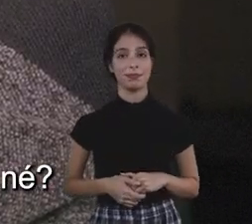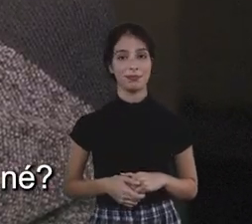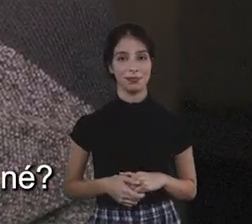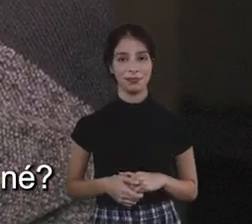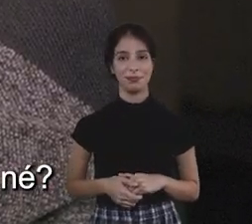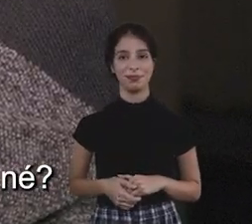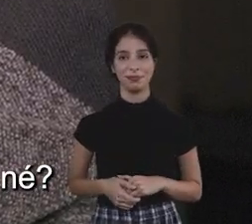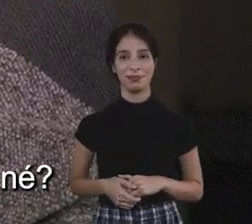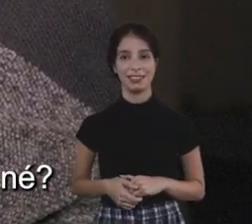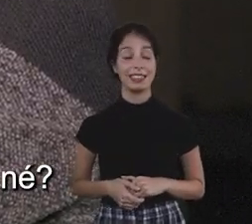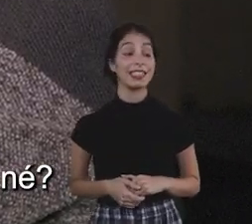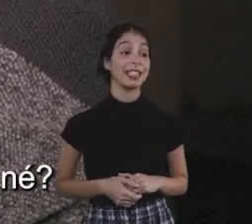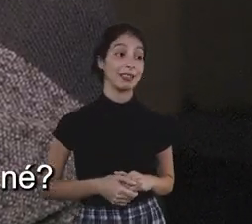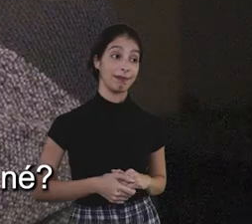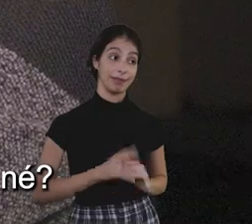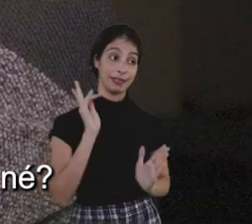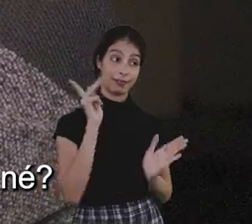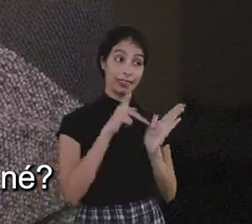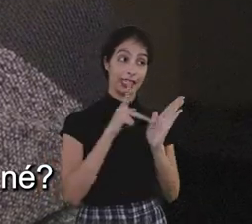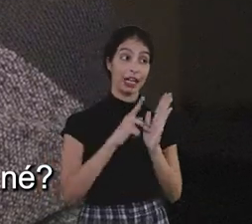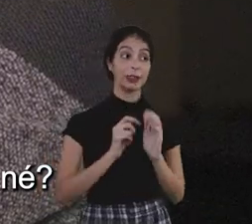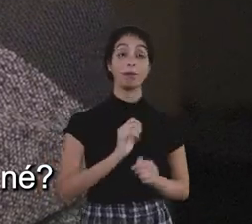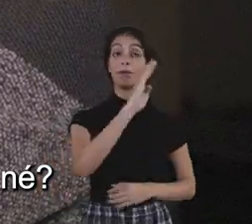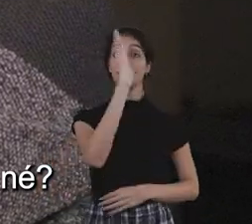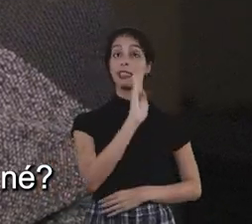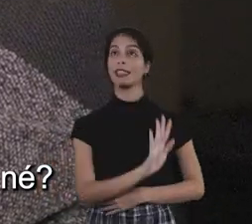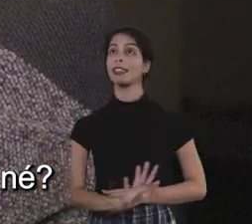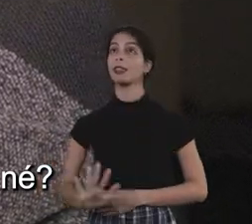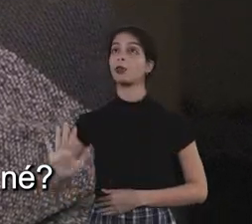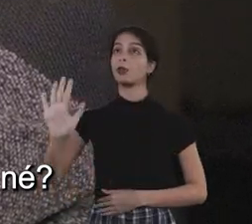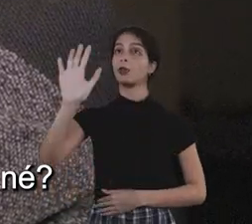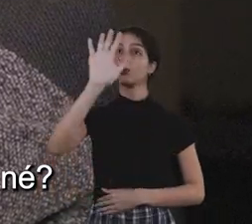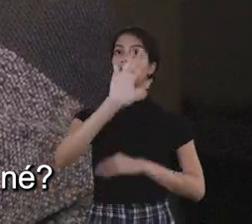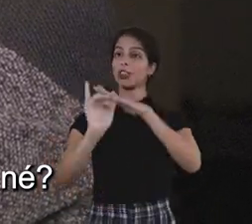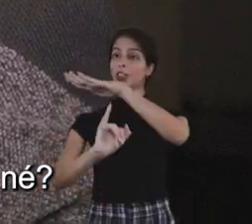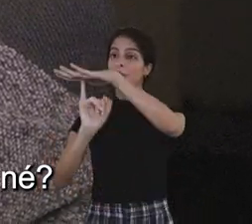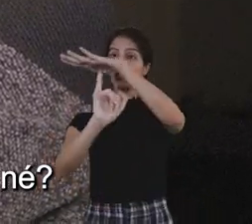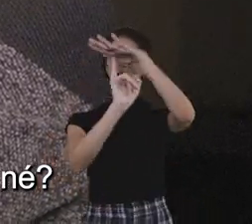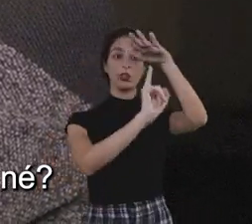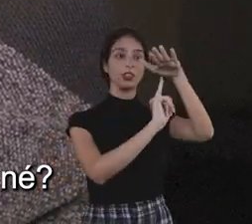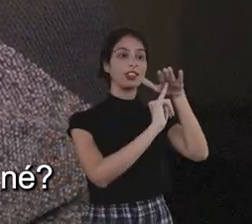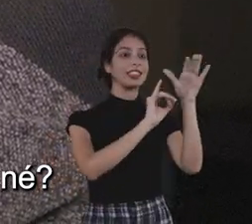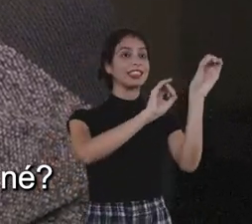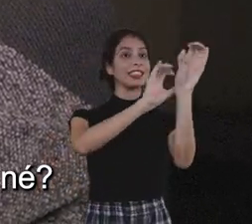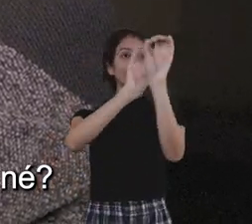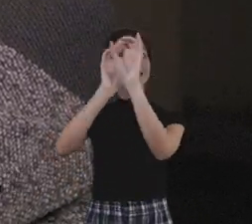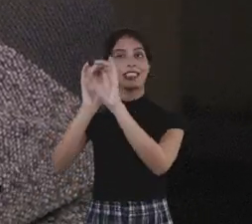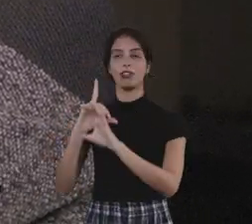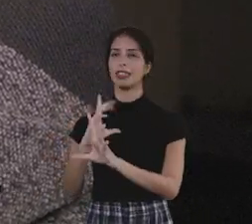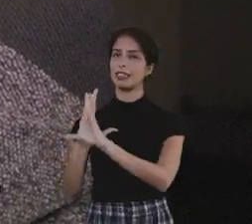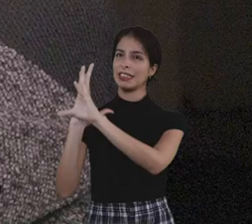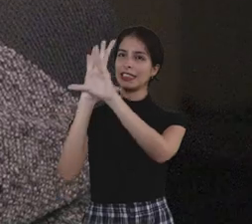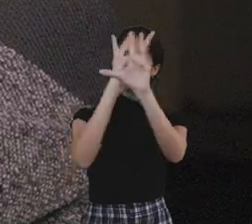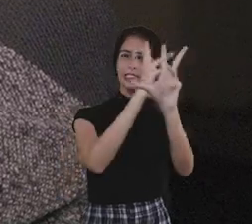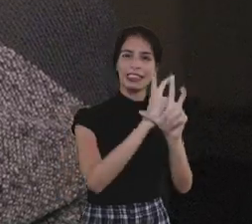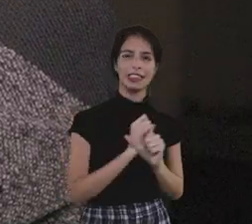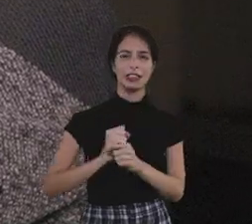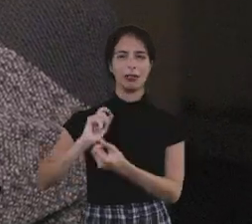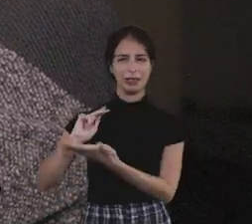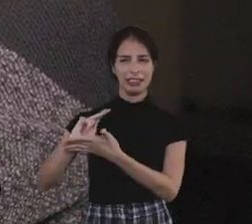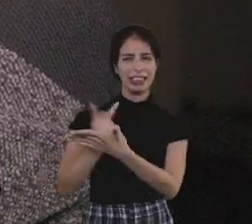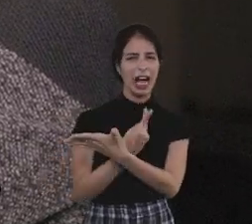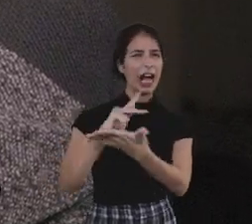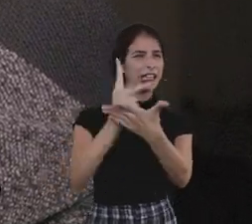um mundo acontecendo dasas instituições de ensino do Brasil né Eh e eu tenho muita